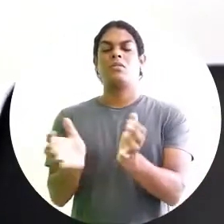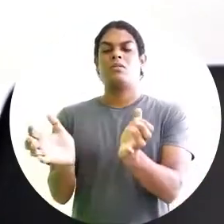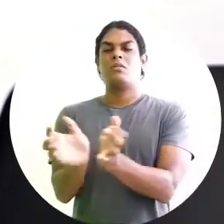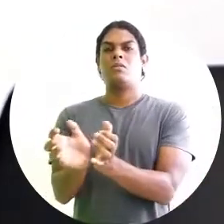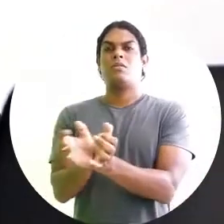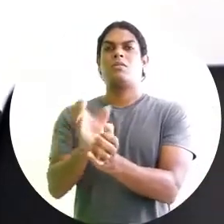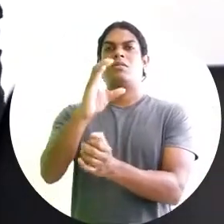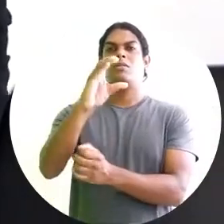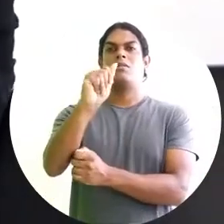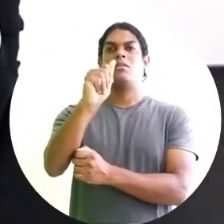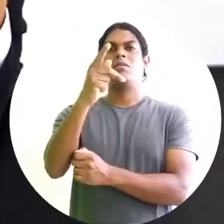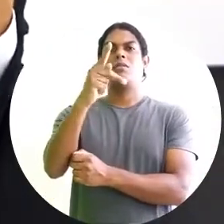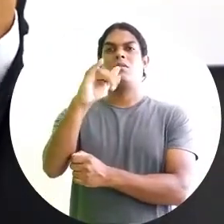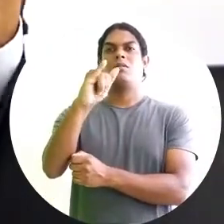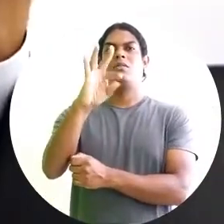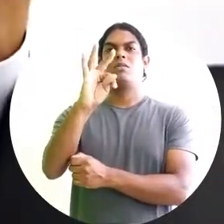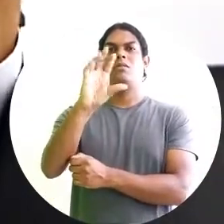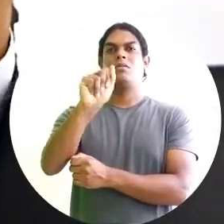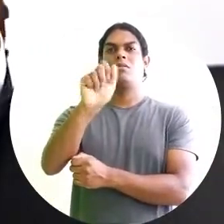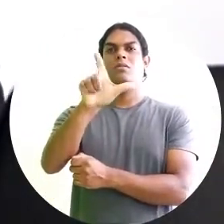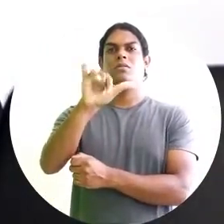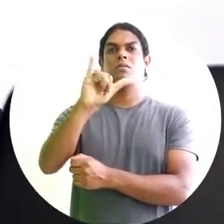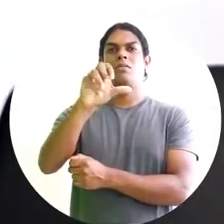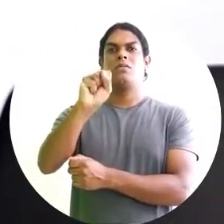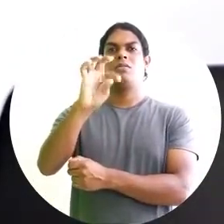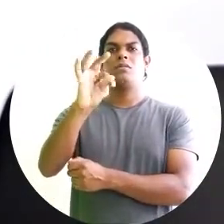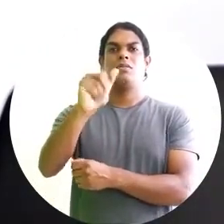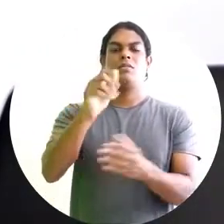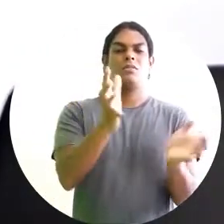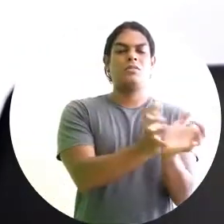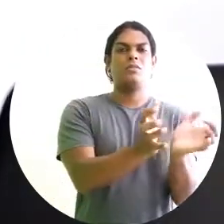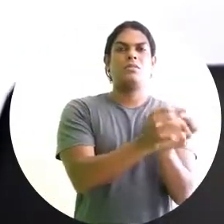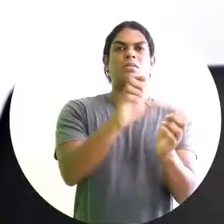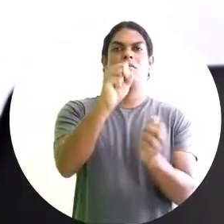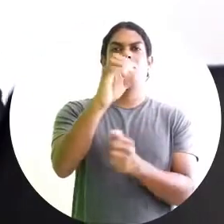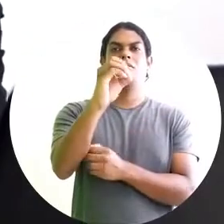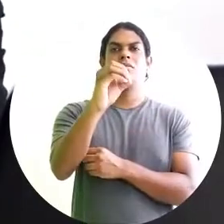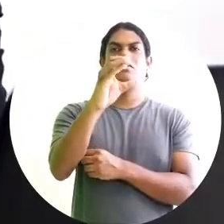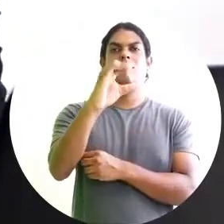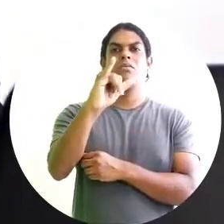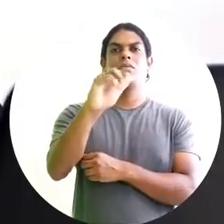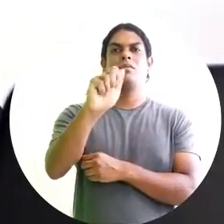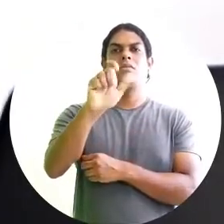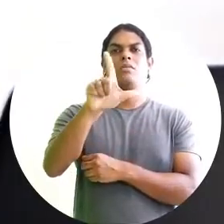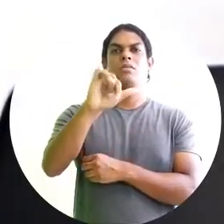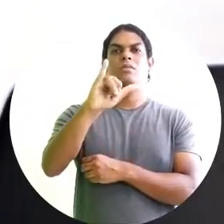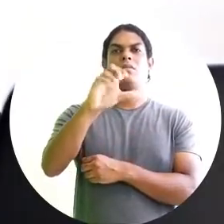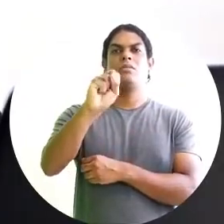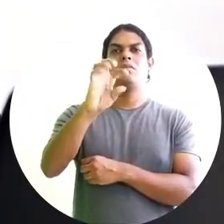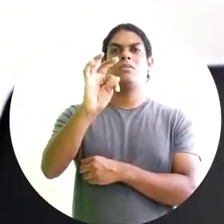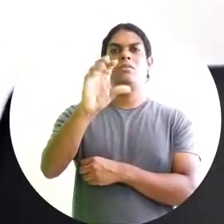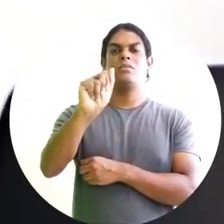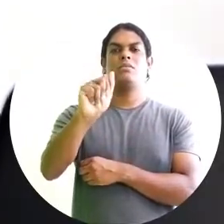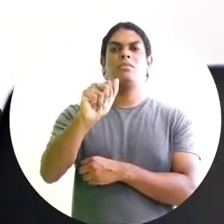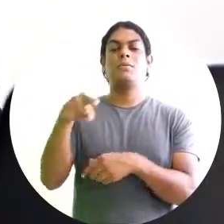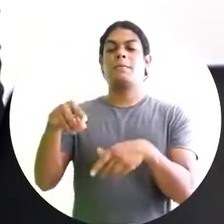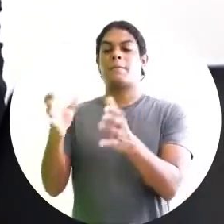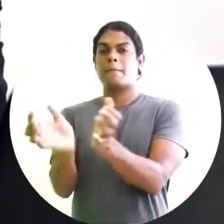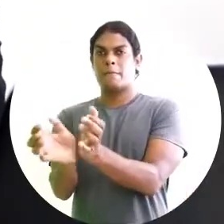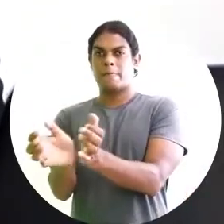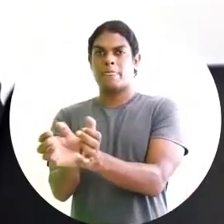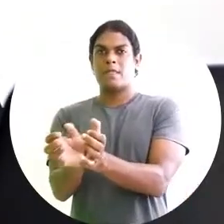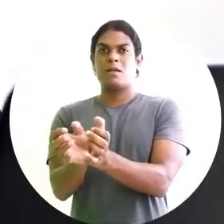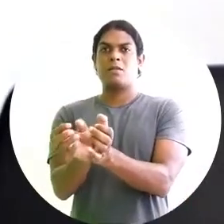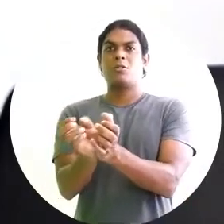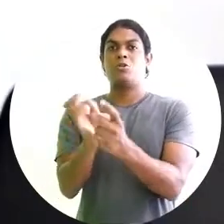políticos e sociais: o bloco capitalista e o bloco socialista. Ora, o bloco capitalista,